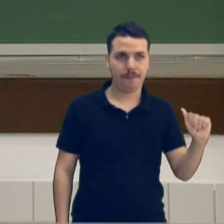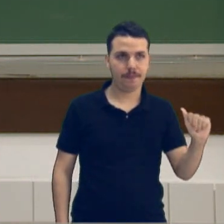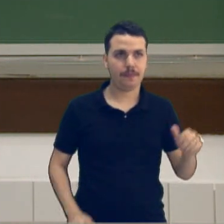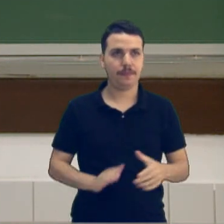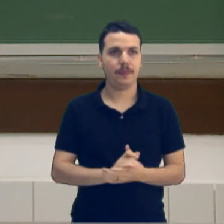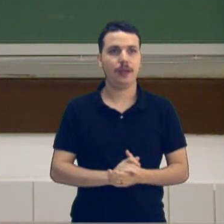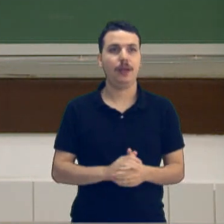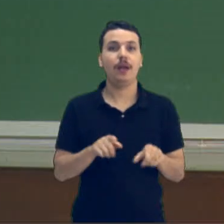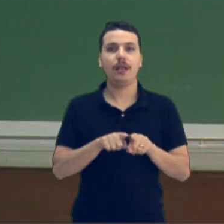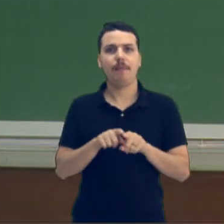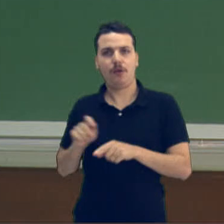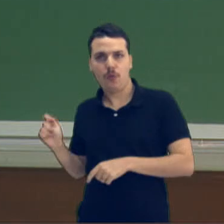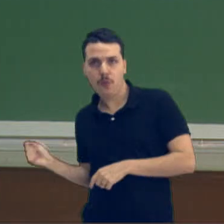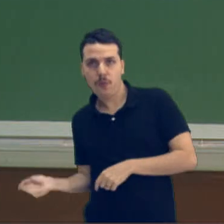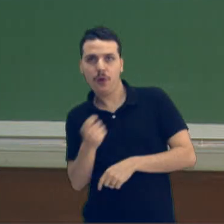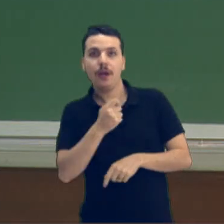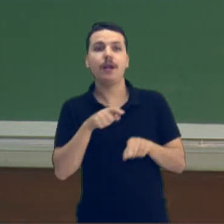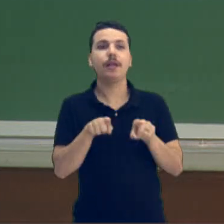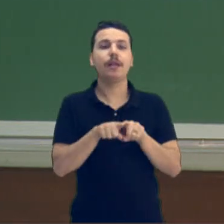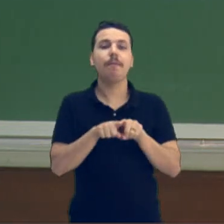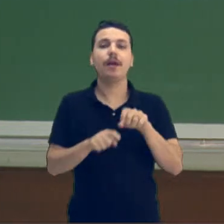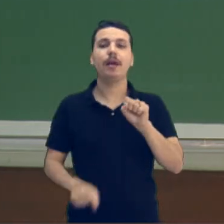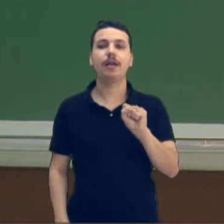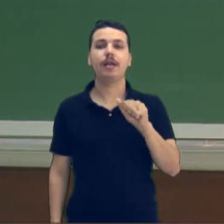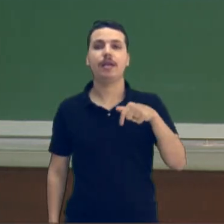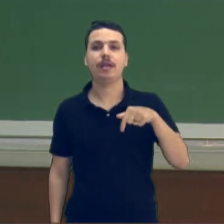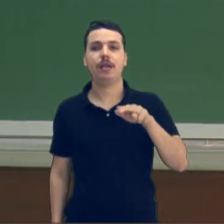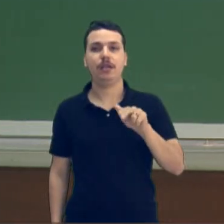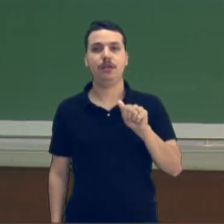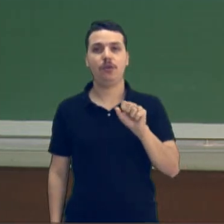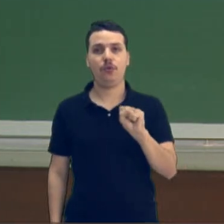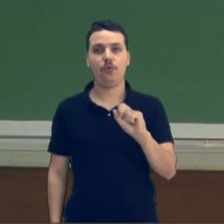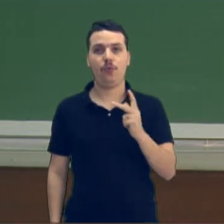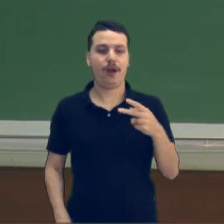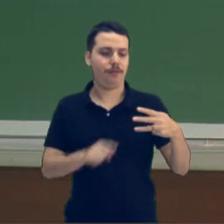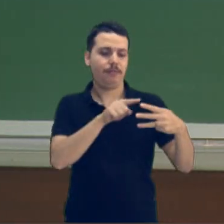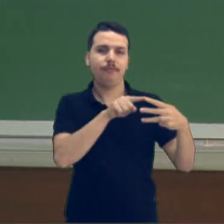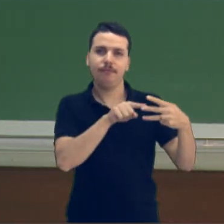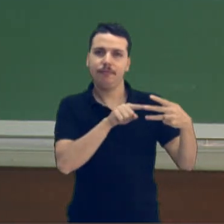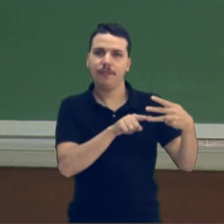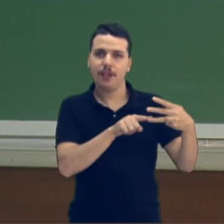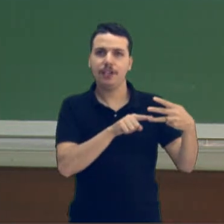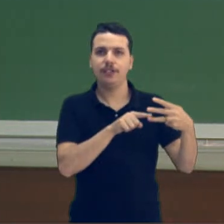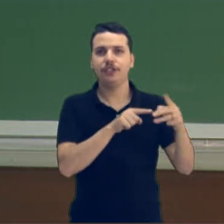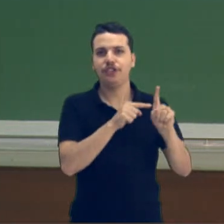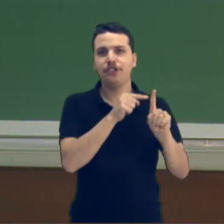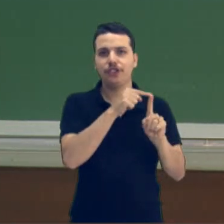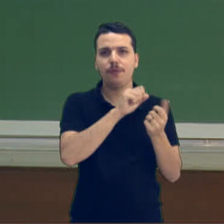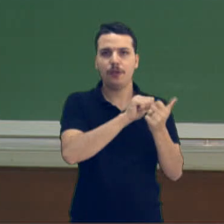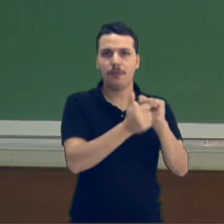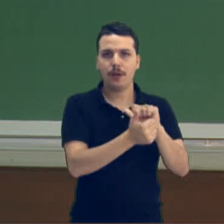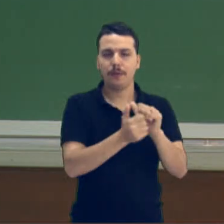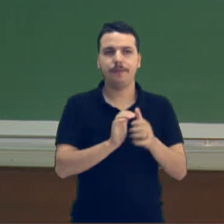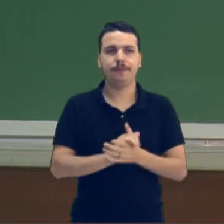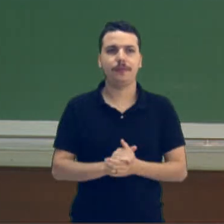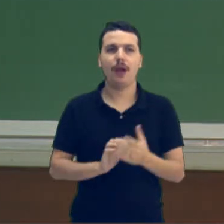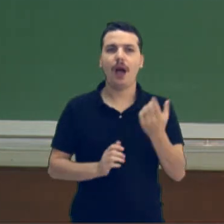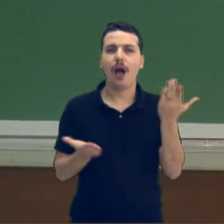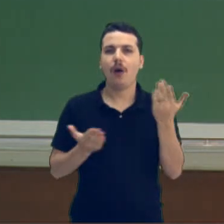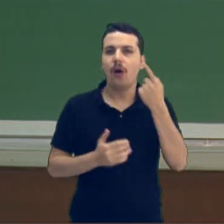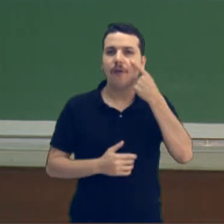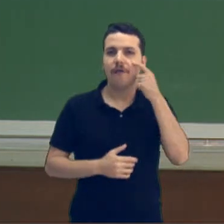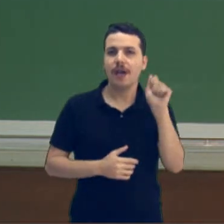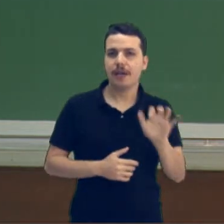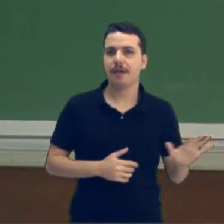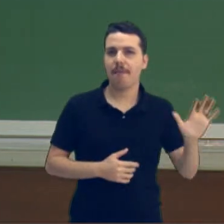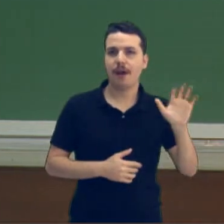Então, hoje nós vamos ver esses 3 tipos, né, de esportes, né? Então, vamos observar as imagens. O